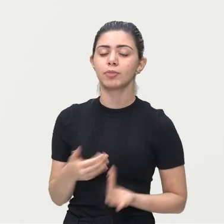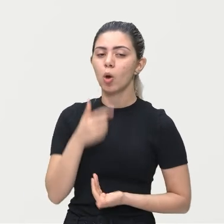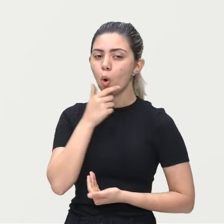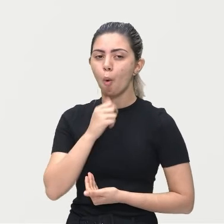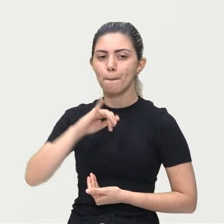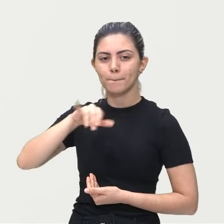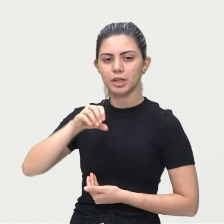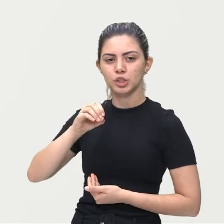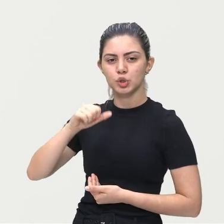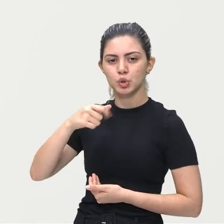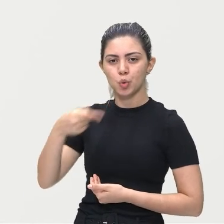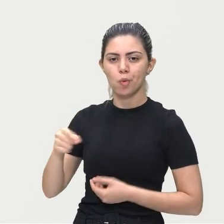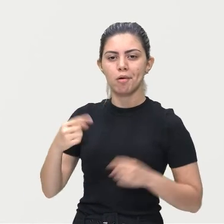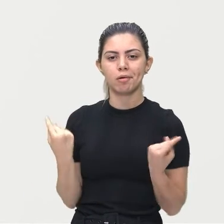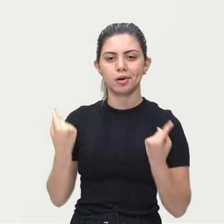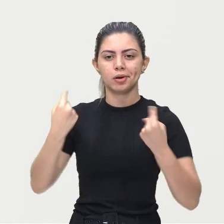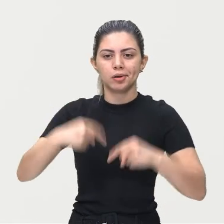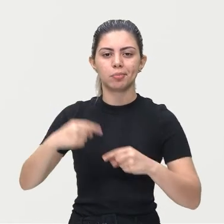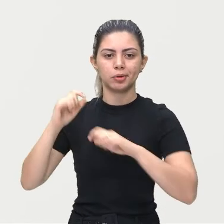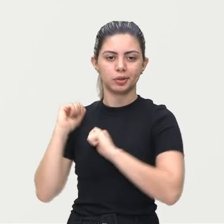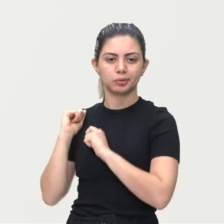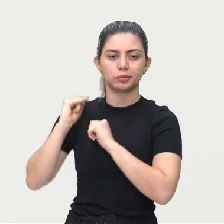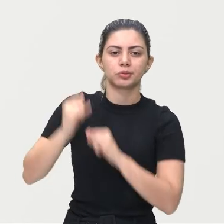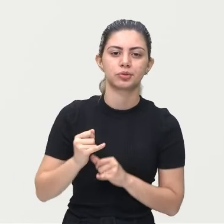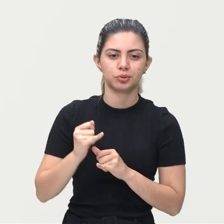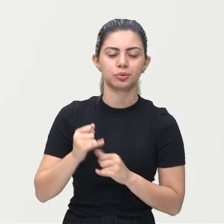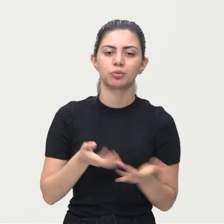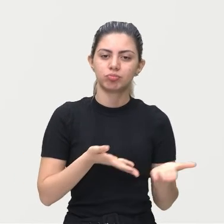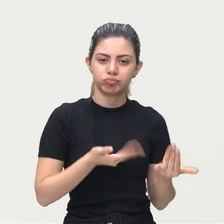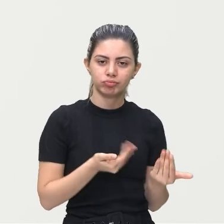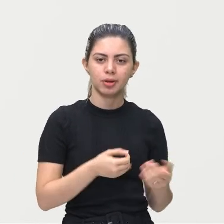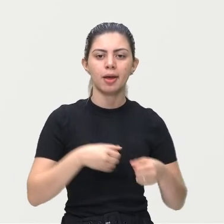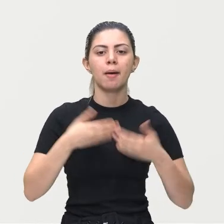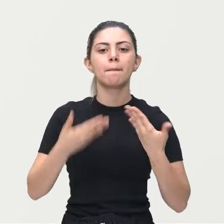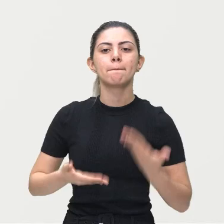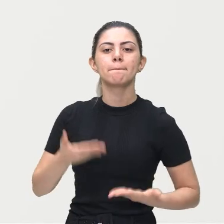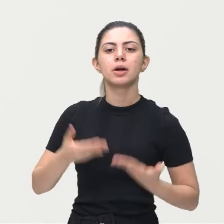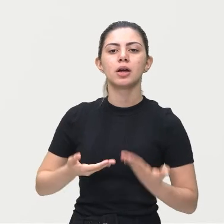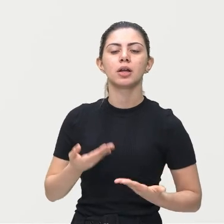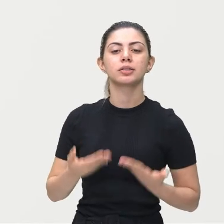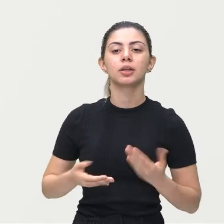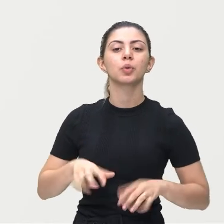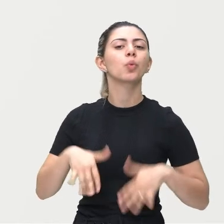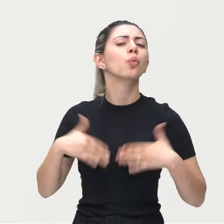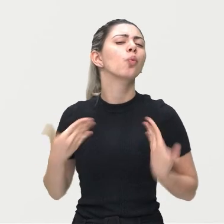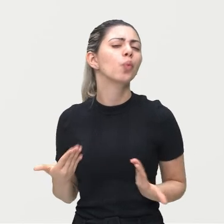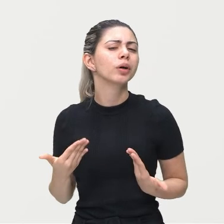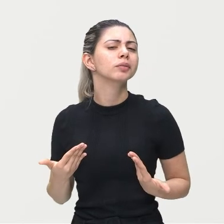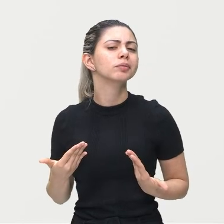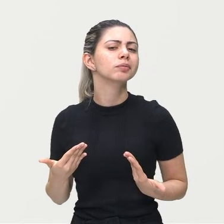participou de um campeonato de judô na categoria juvenil, pesando, olha só,